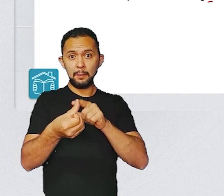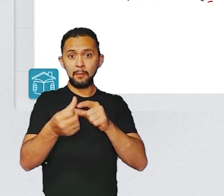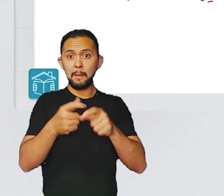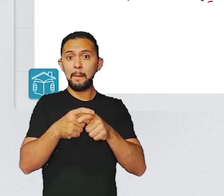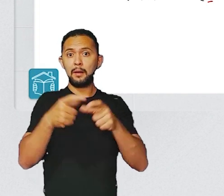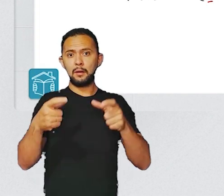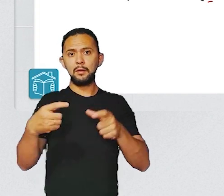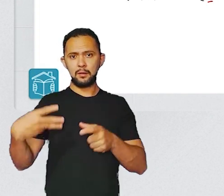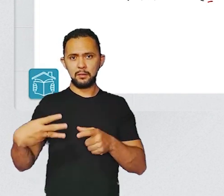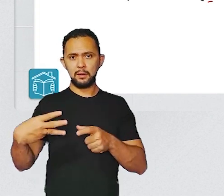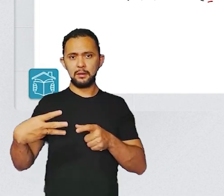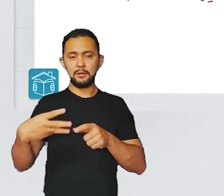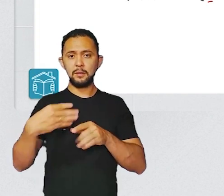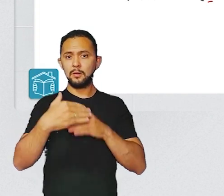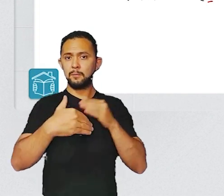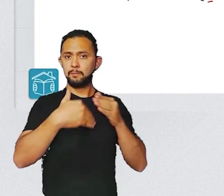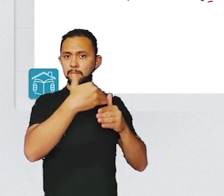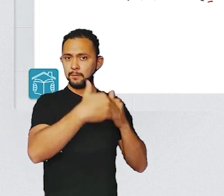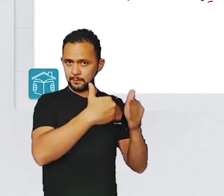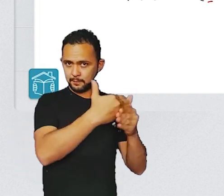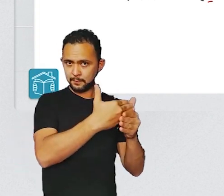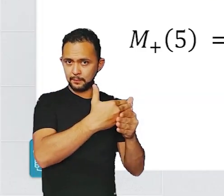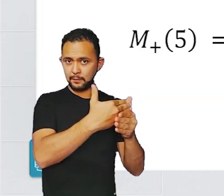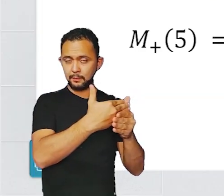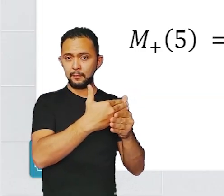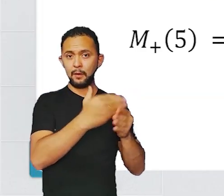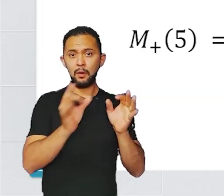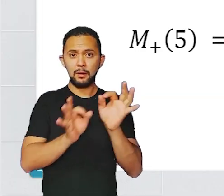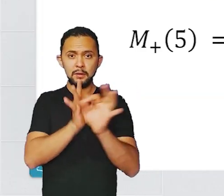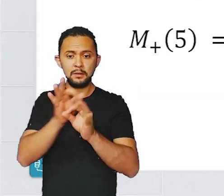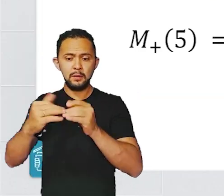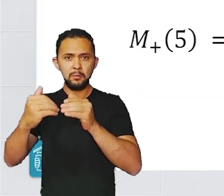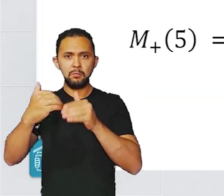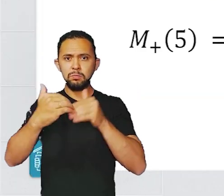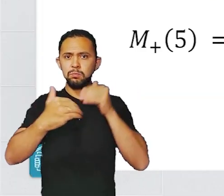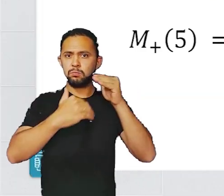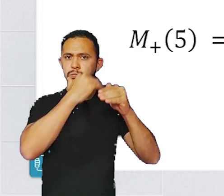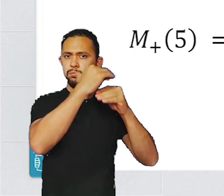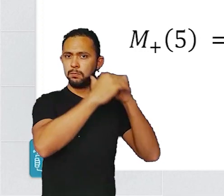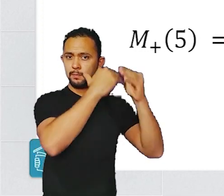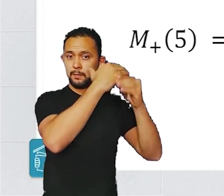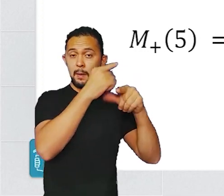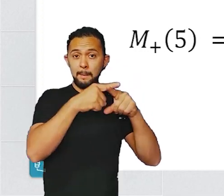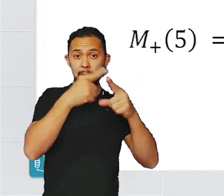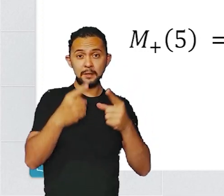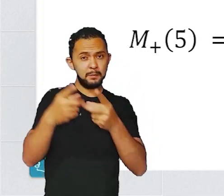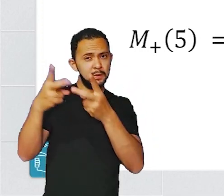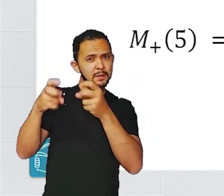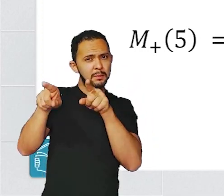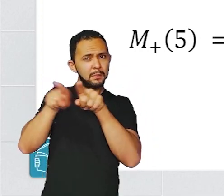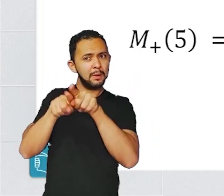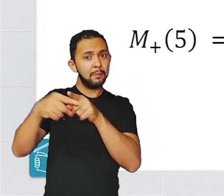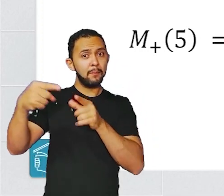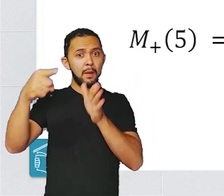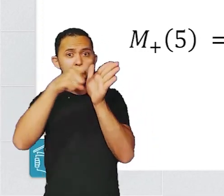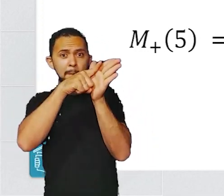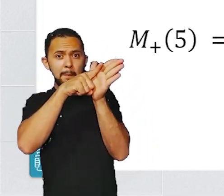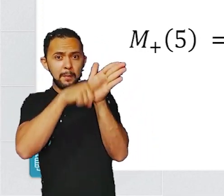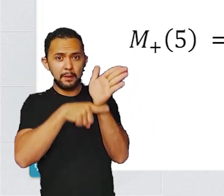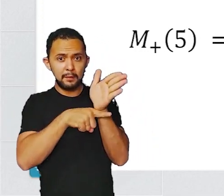que o 6, o 12 é maior que o 9 e assim em diante. Já quando eu coloquei os múltiplos negativos de 3, eu já coloquei na